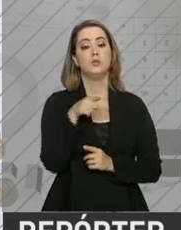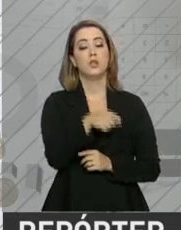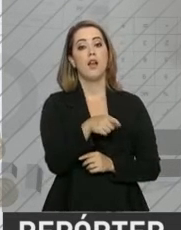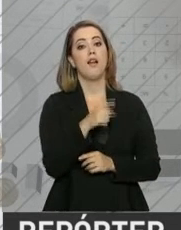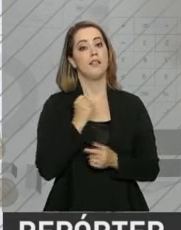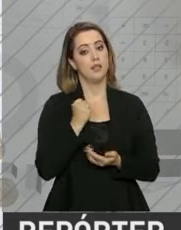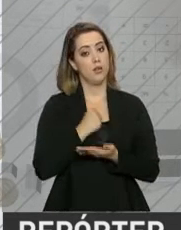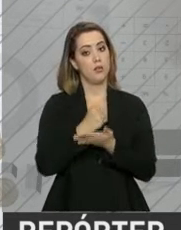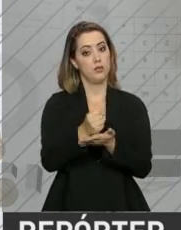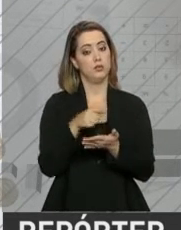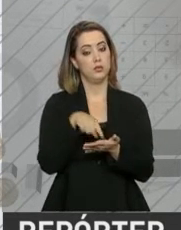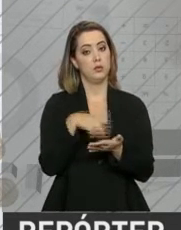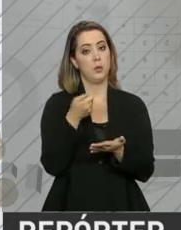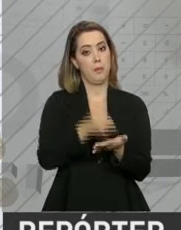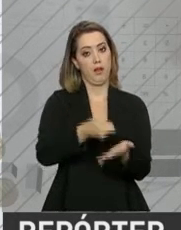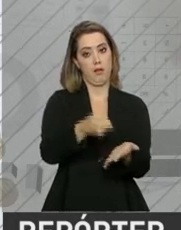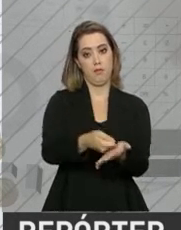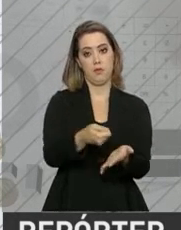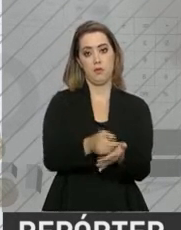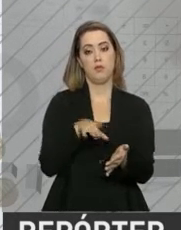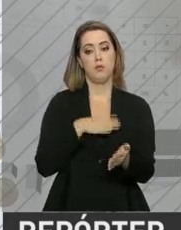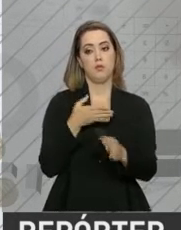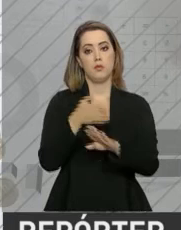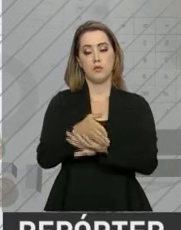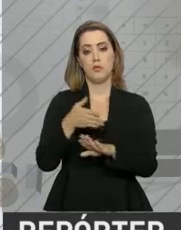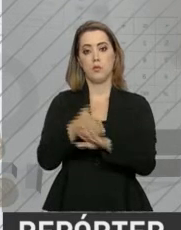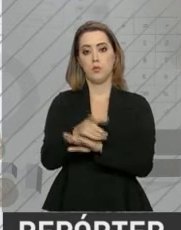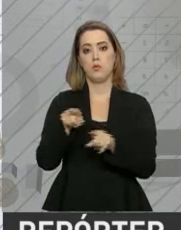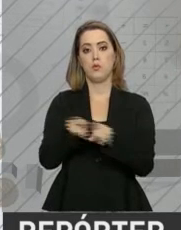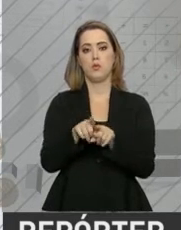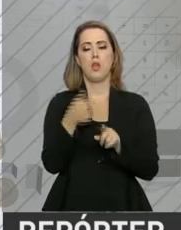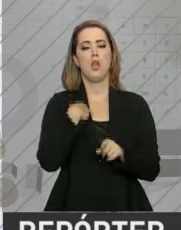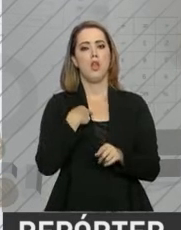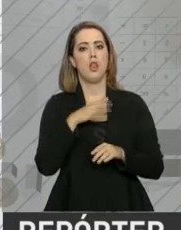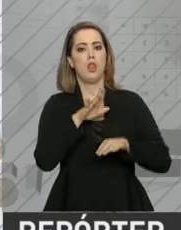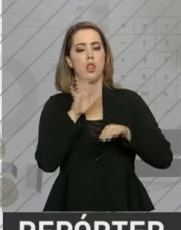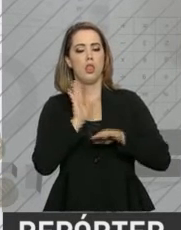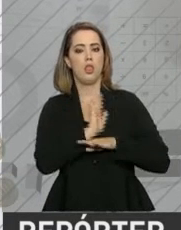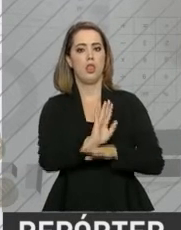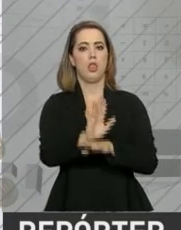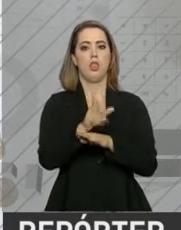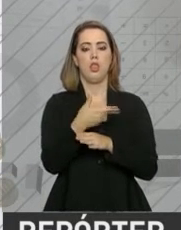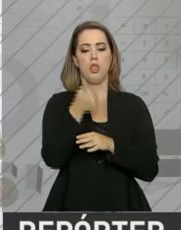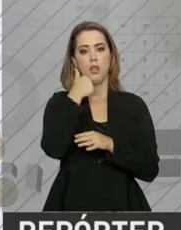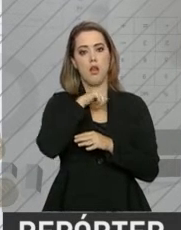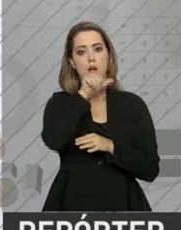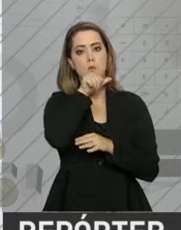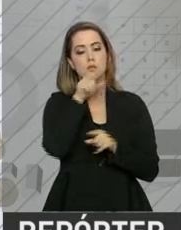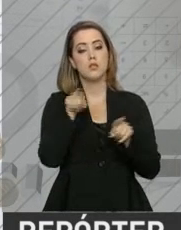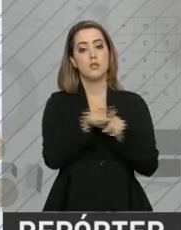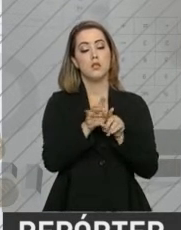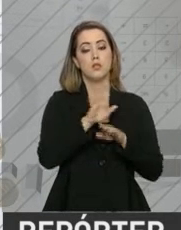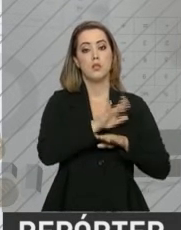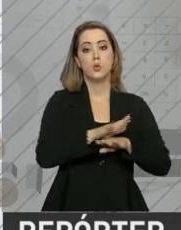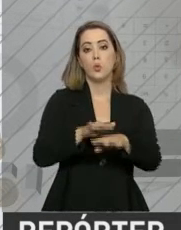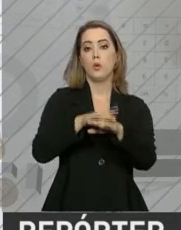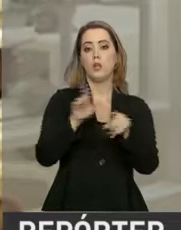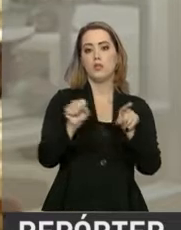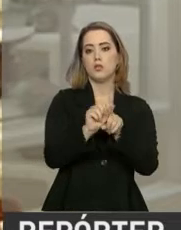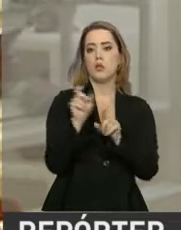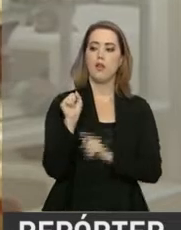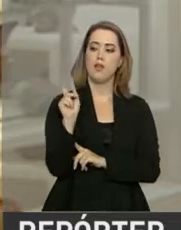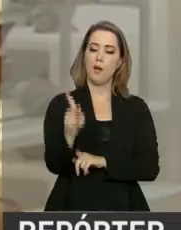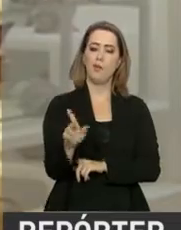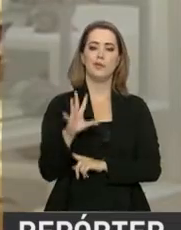essas contribuições, o MEI tem acesso a benefícios como auxílio maternidade, auxílio doença, aposentadoria, entre outros.